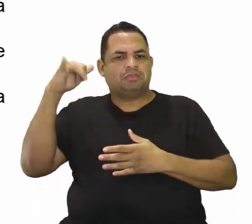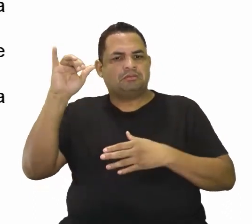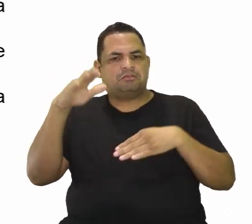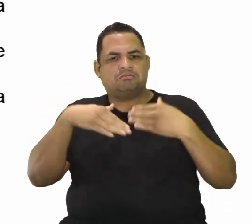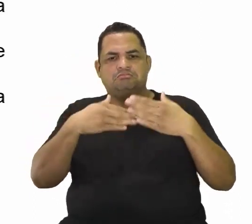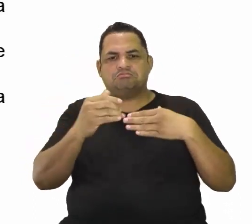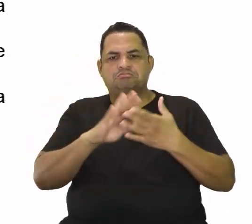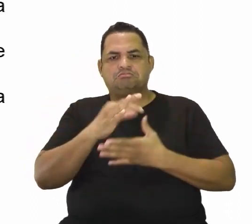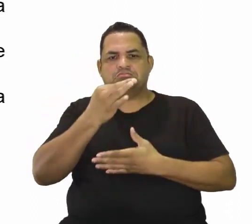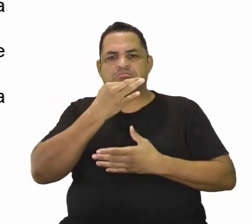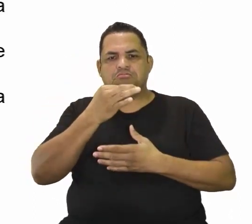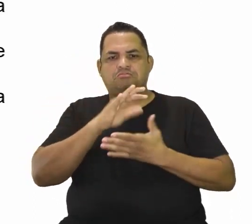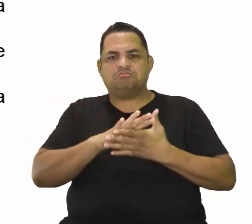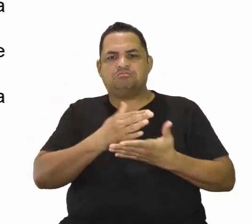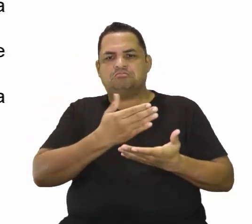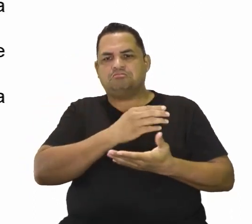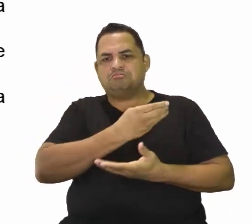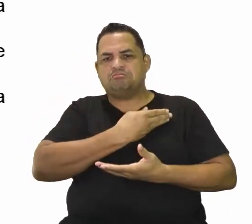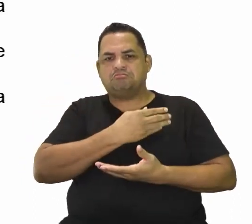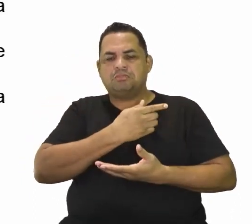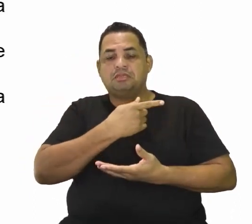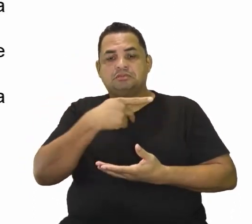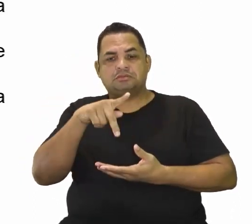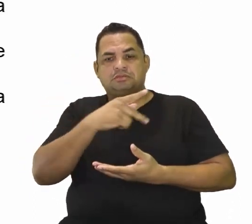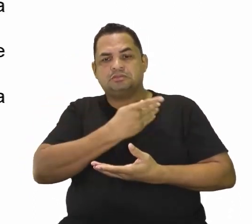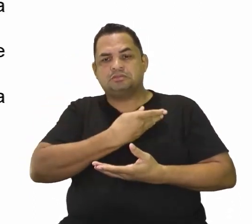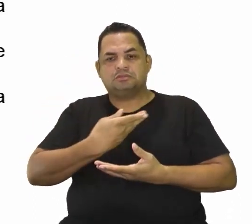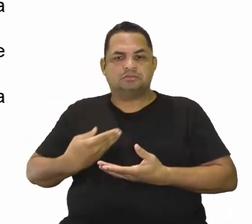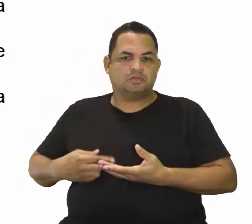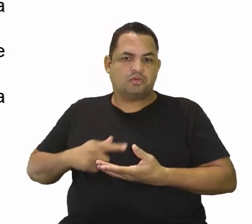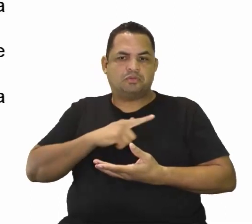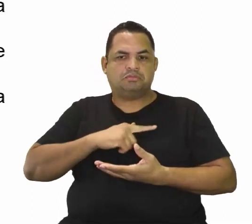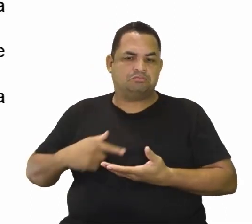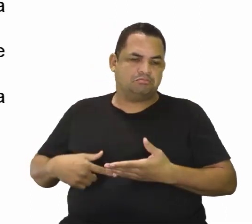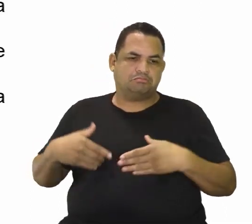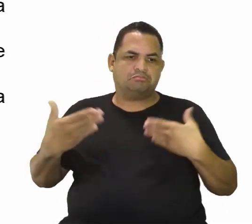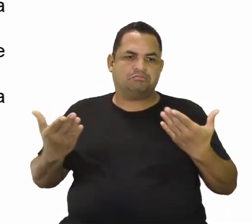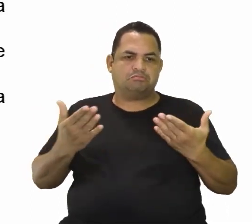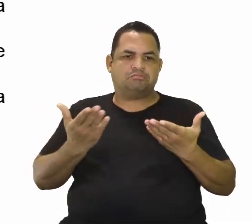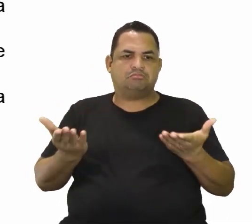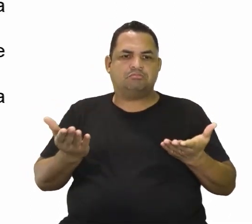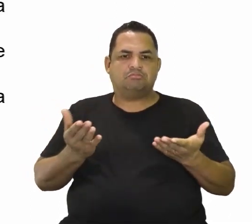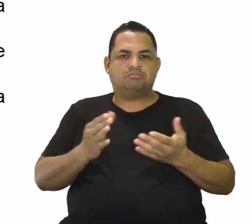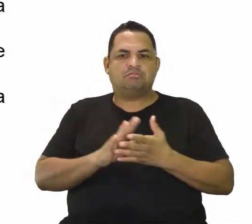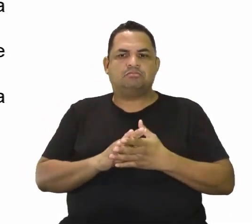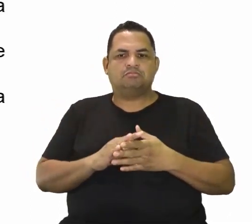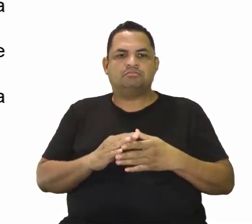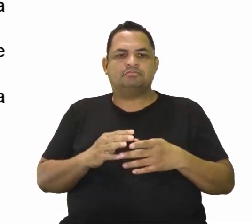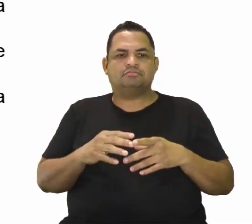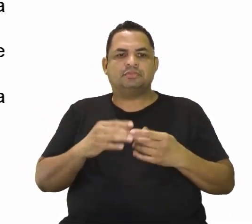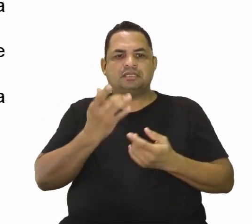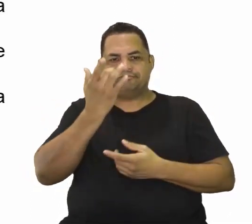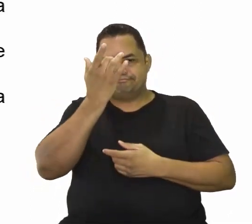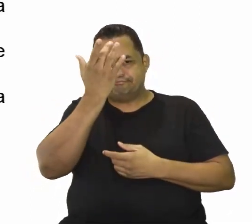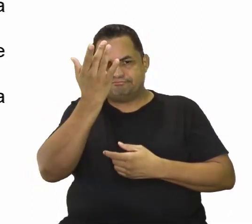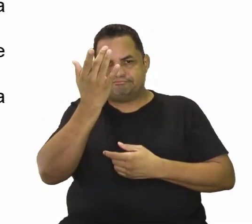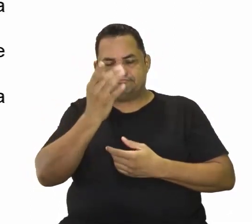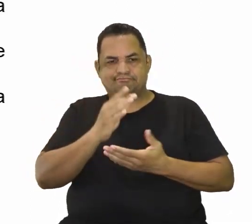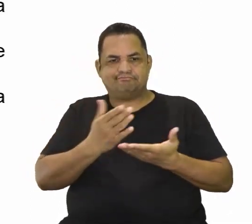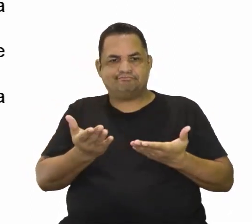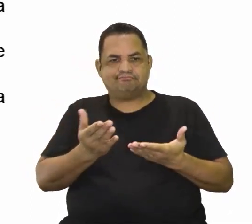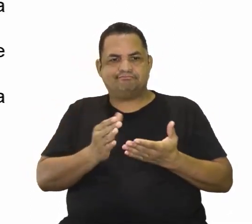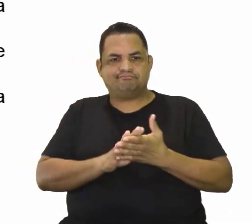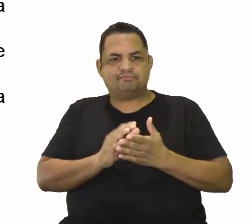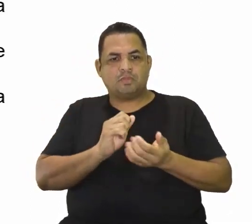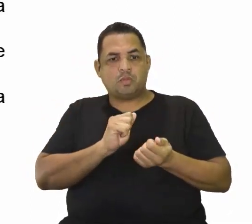evitar qualquer tipo de crítica aos seus governos. Claro, para isso, você também vai facilitar